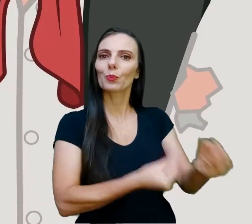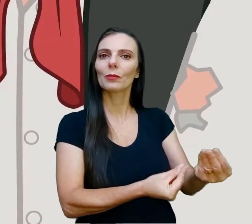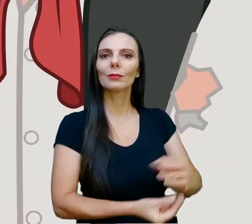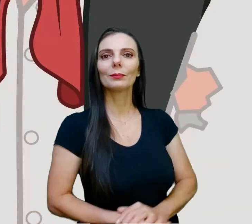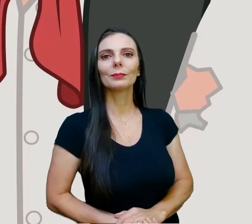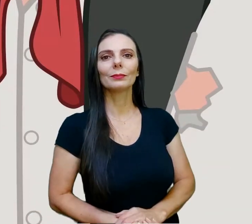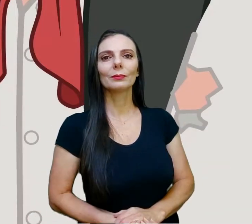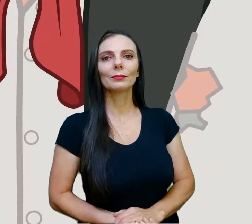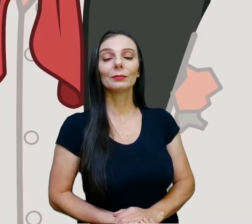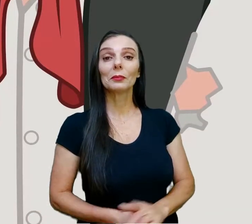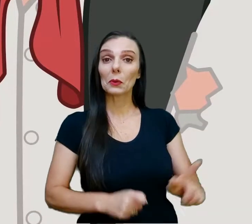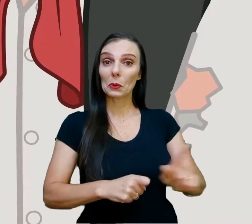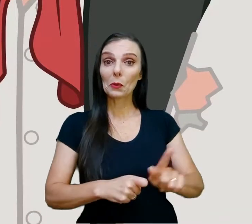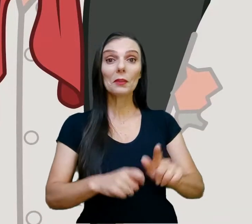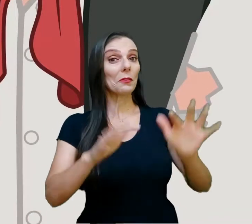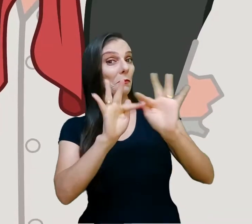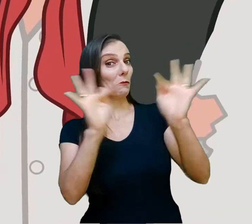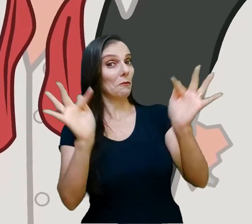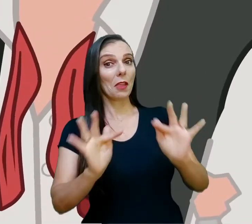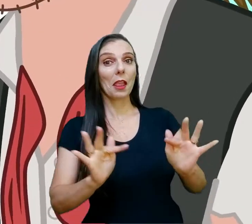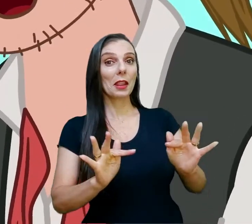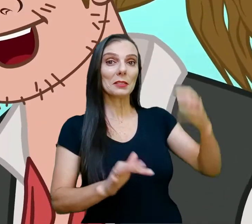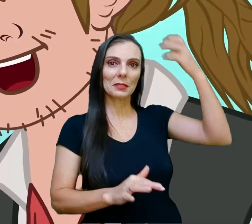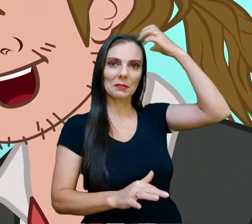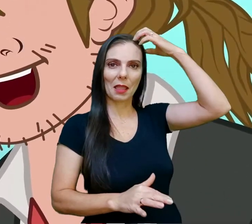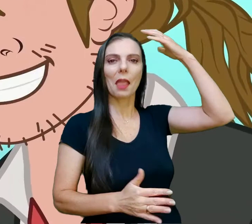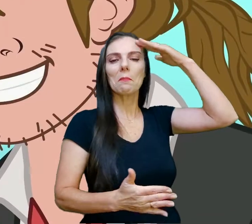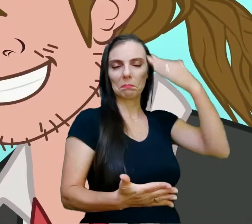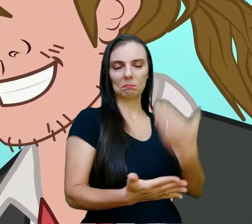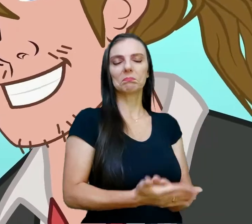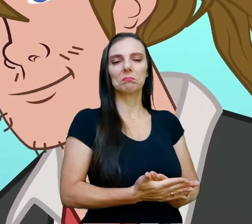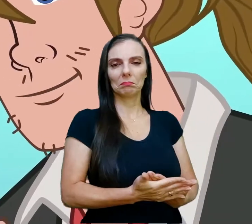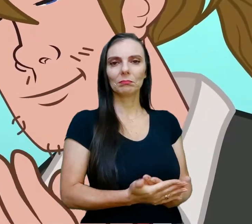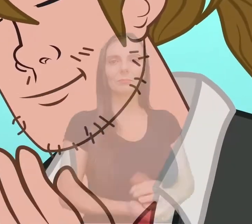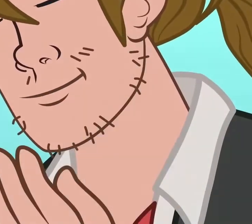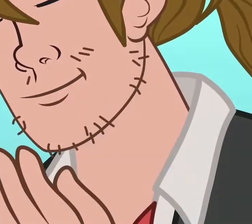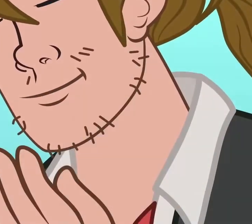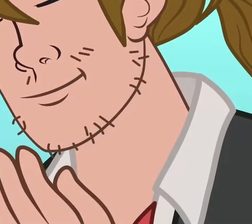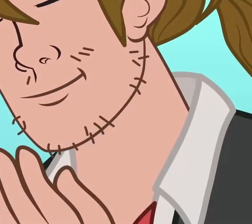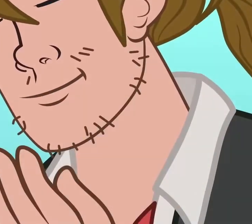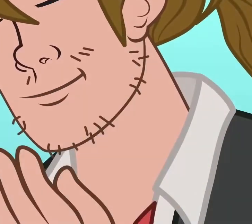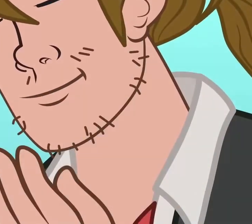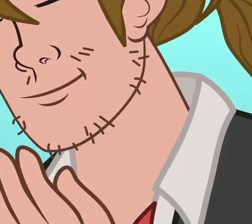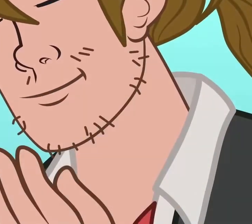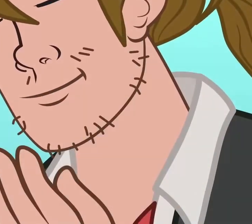recompensou. Gulliver ficou muito feliz por ter ganhado a confiança do rei.